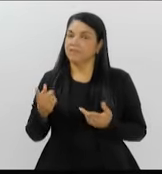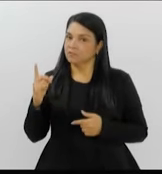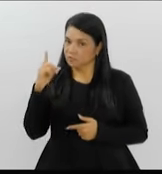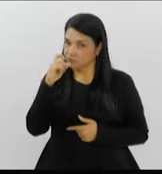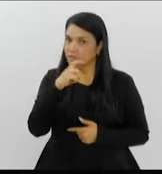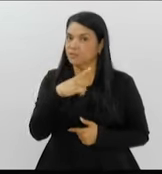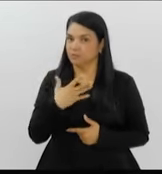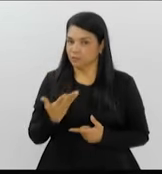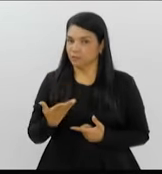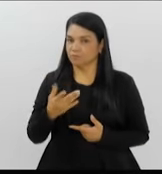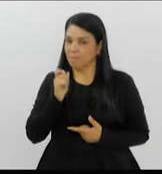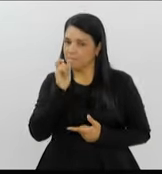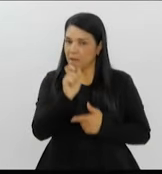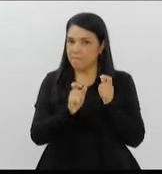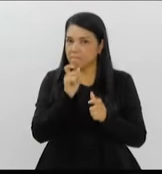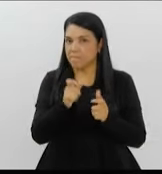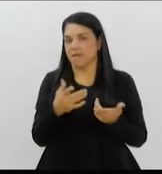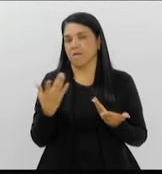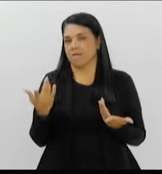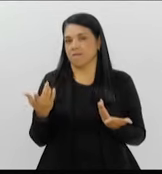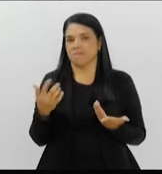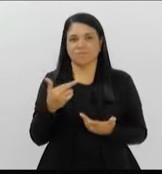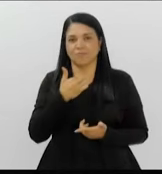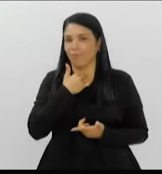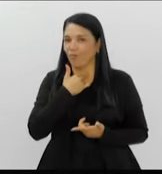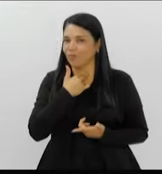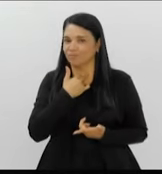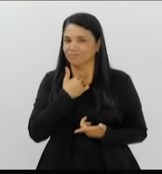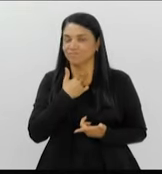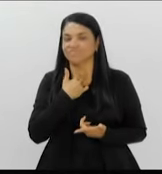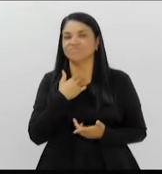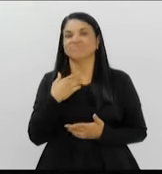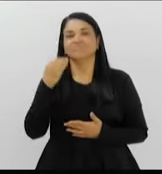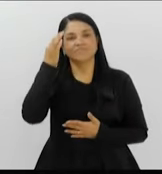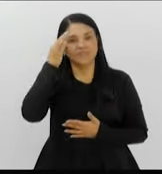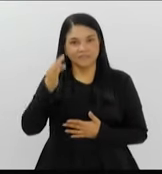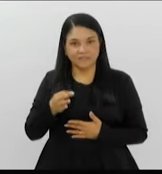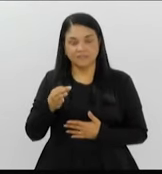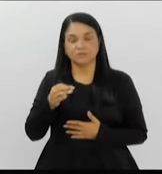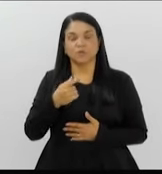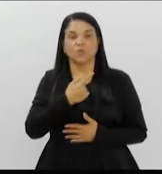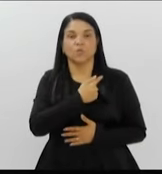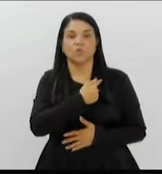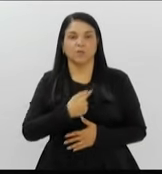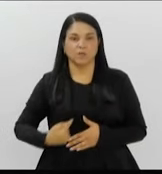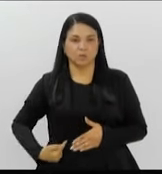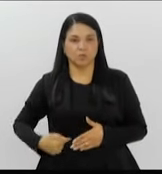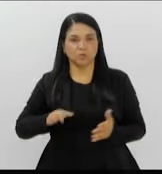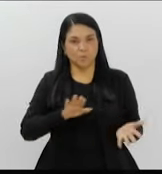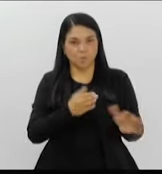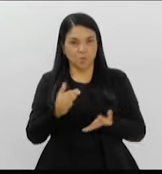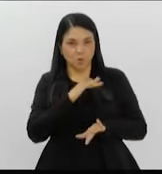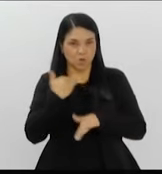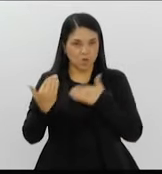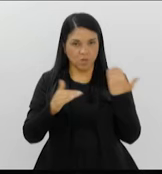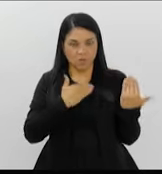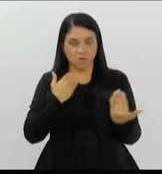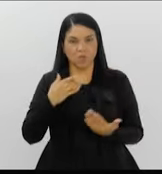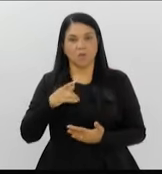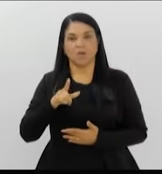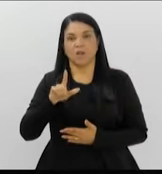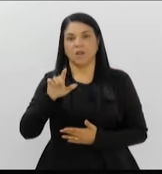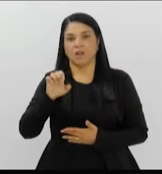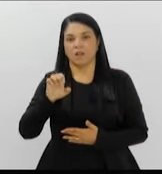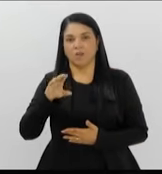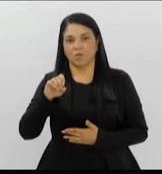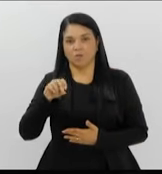também entendo, como dizia o nosso querido governador, que já morreu, Leonel de Moura